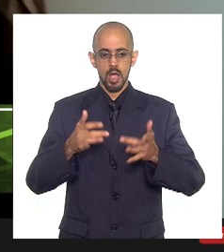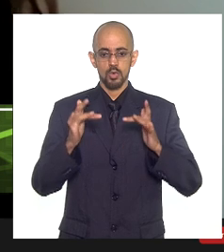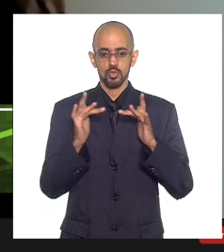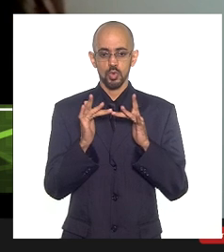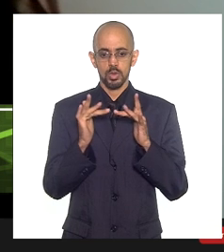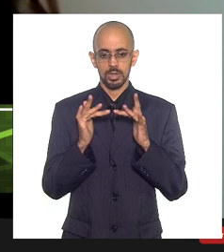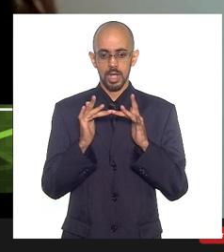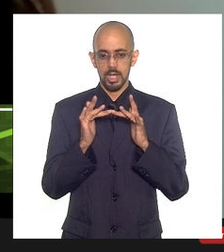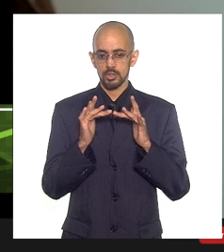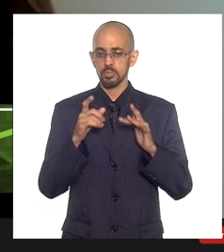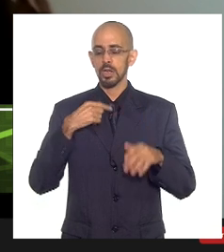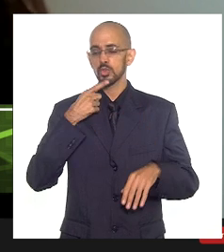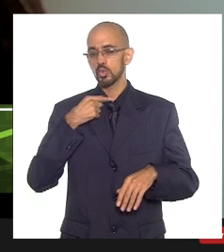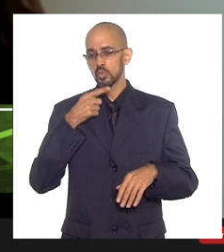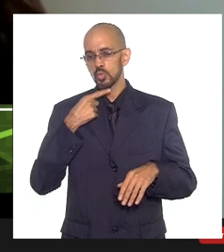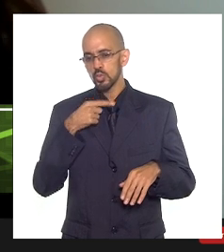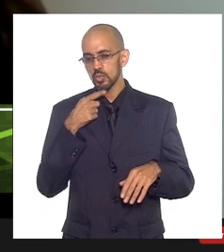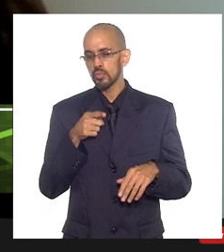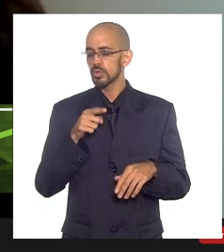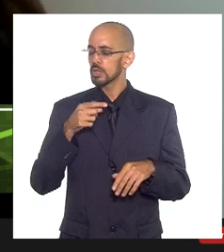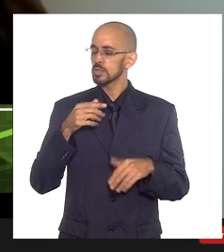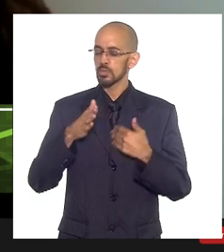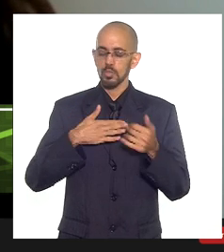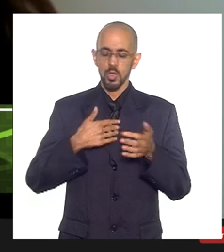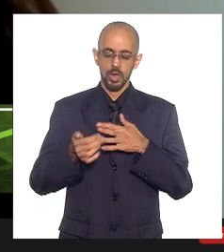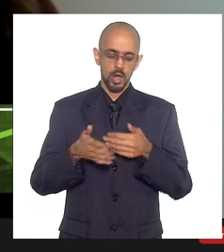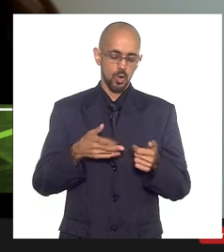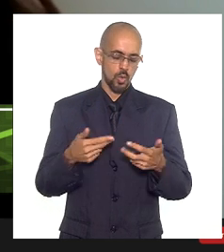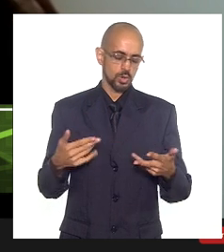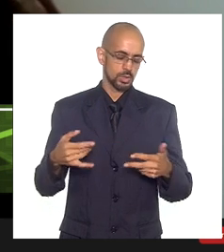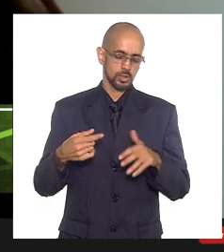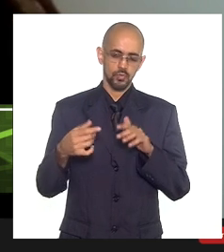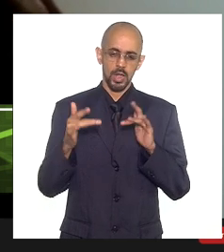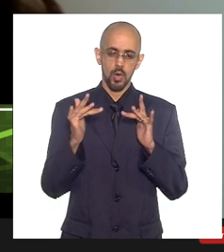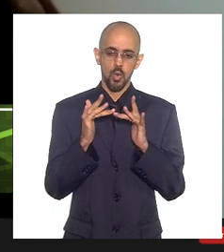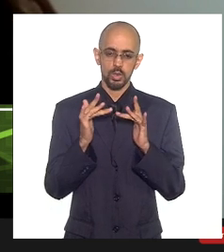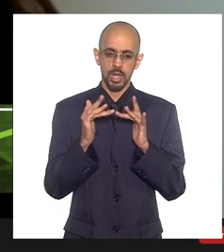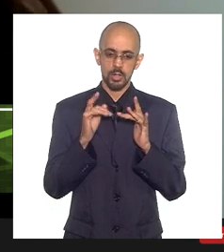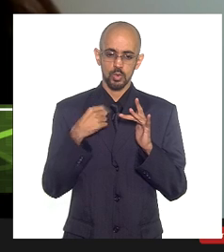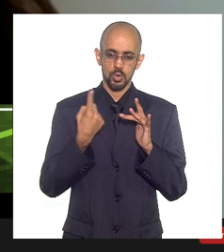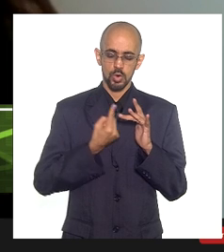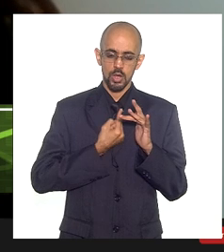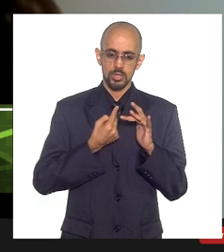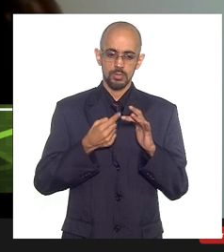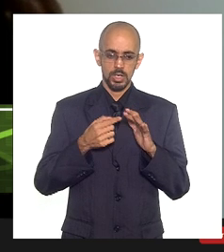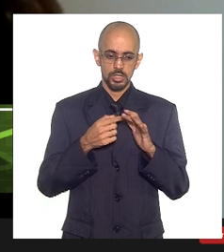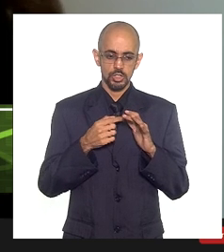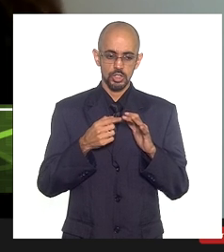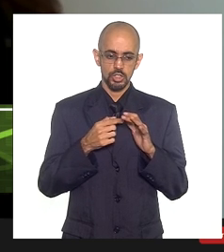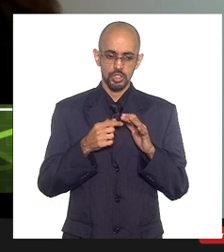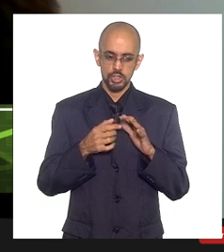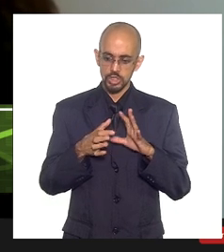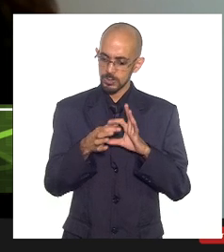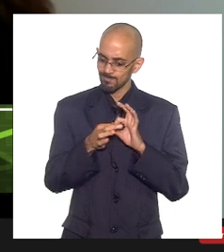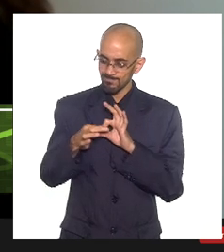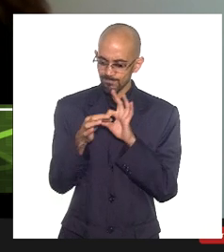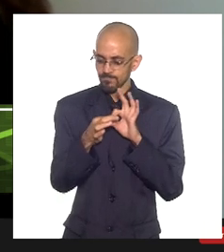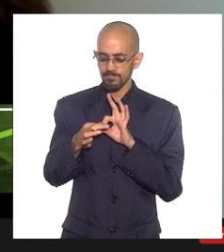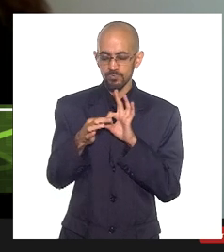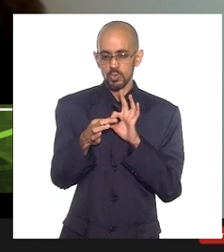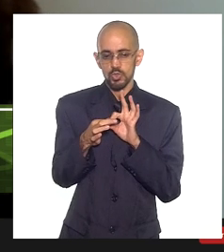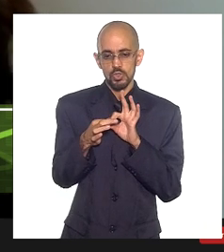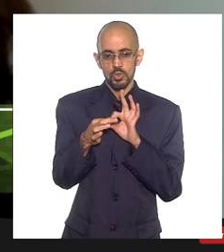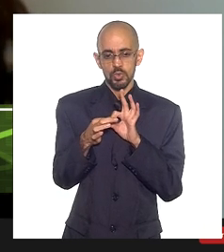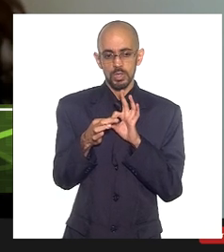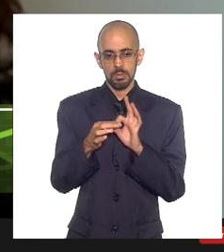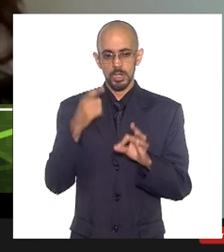para qualquer dúvida qualquer questão que vocês quiserem entrar em contato com a gente para a gente estreitar esses laços porque eu acho que é muito importante para a